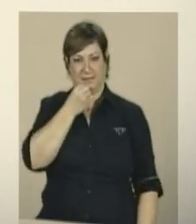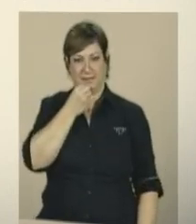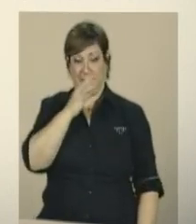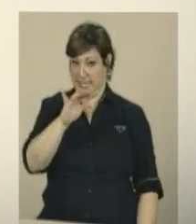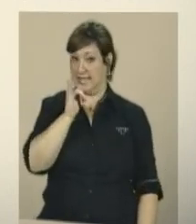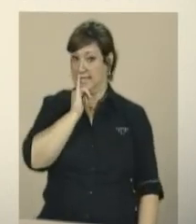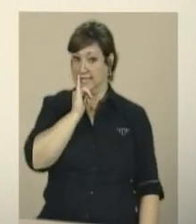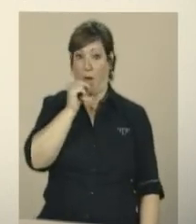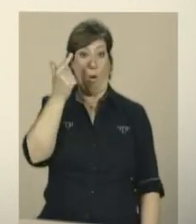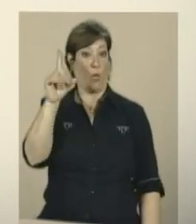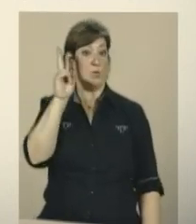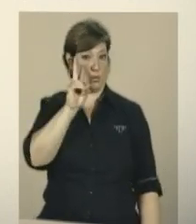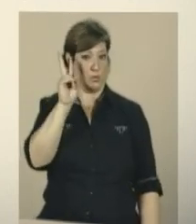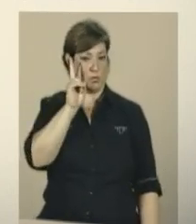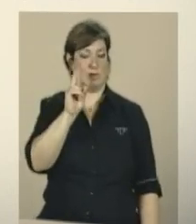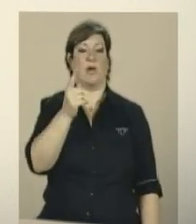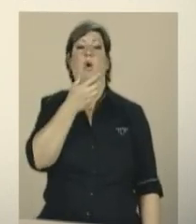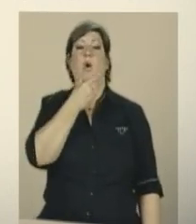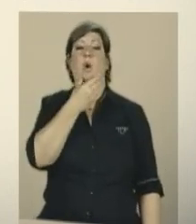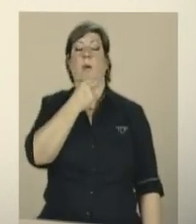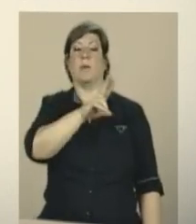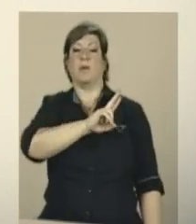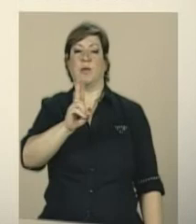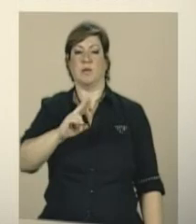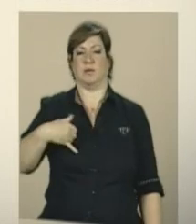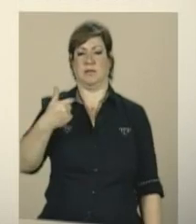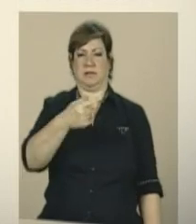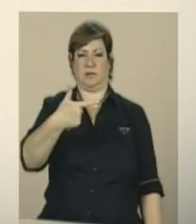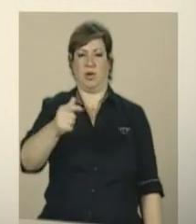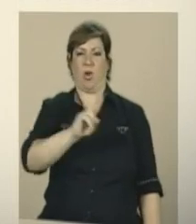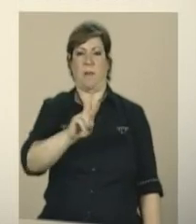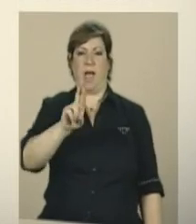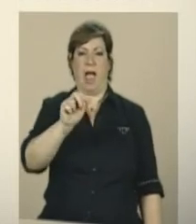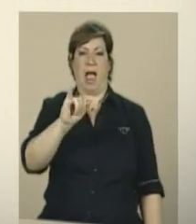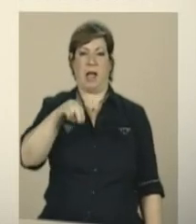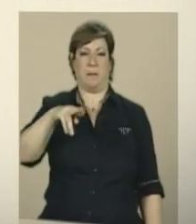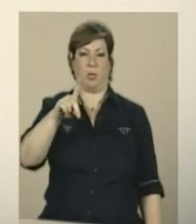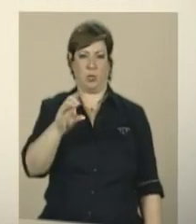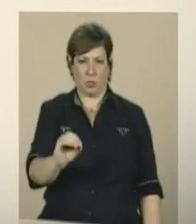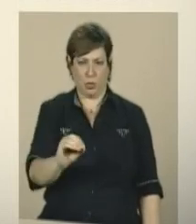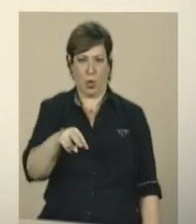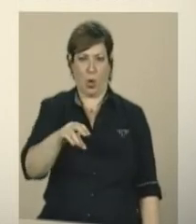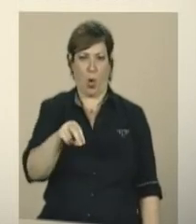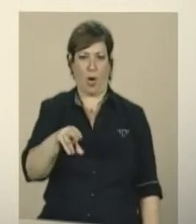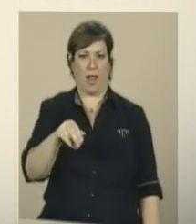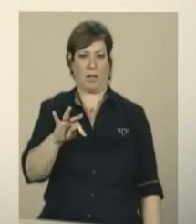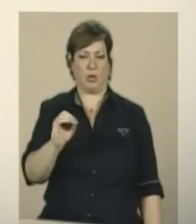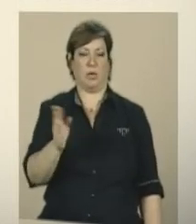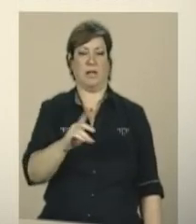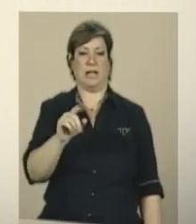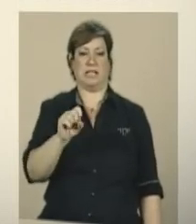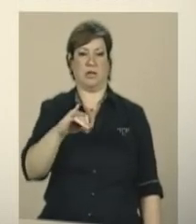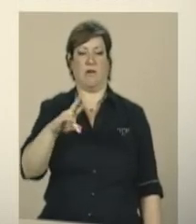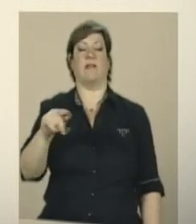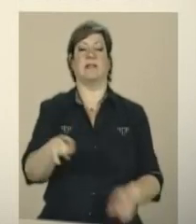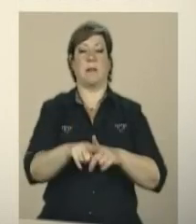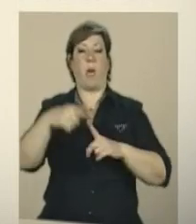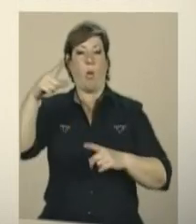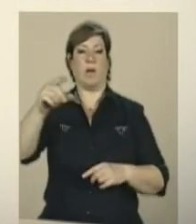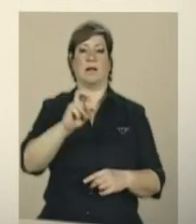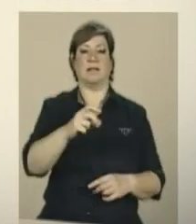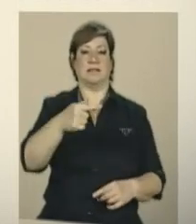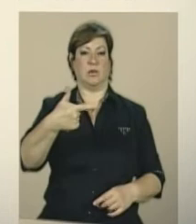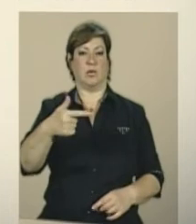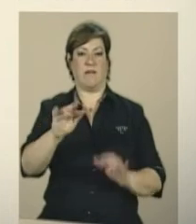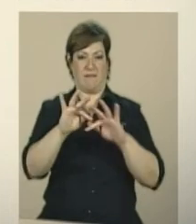lembrar uma outra história a do pescador Raimundo Nonato da Silva e de outras 572 famílias que